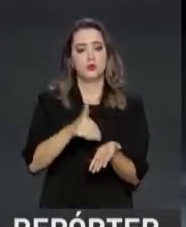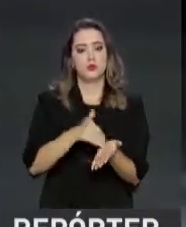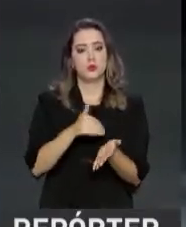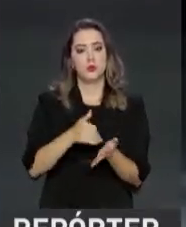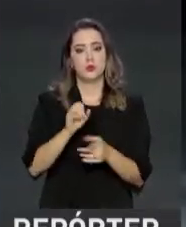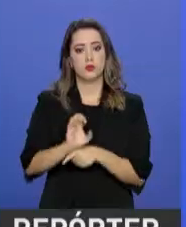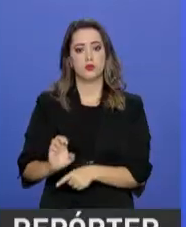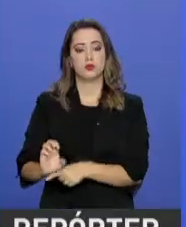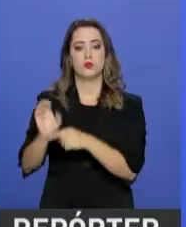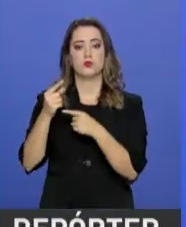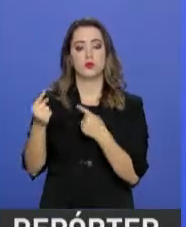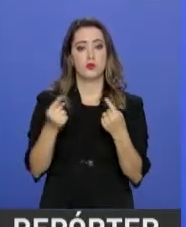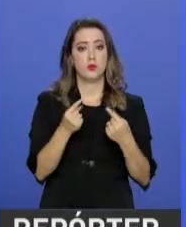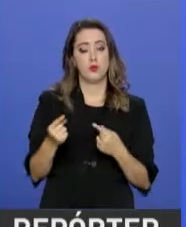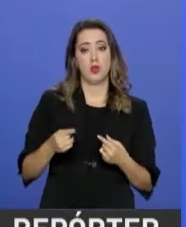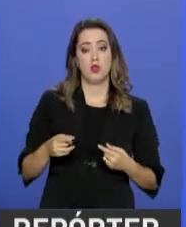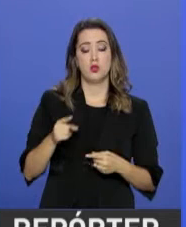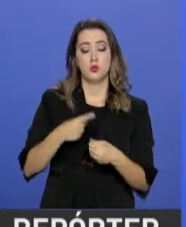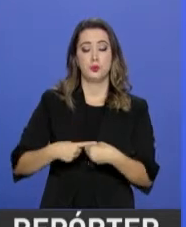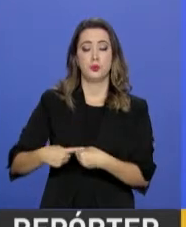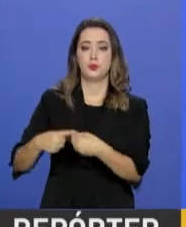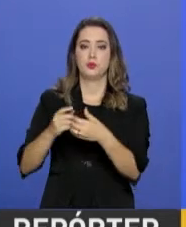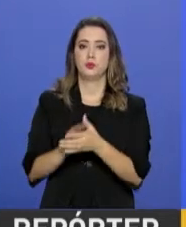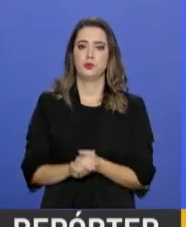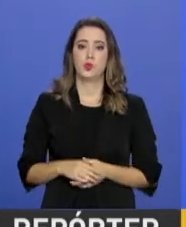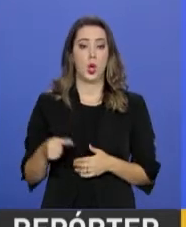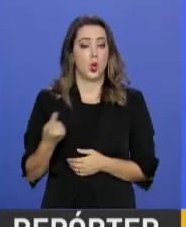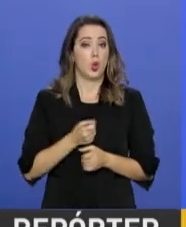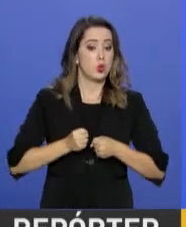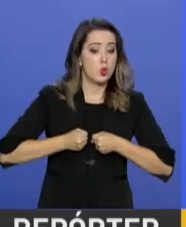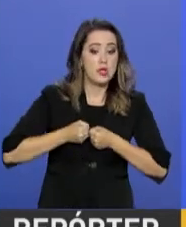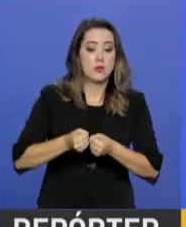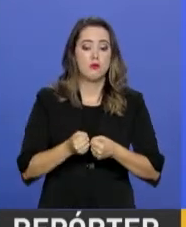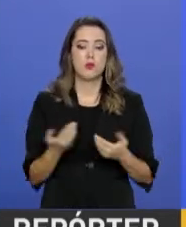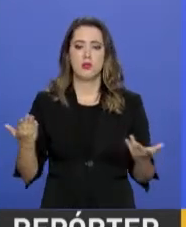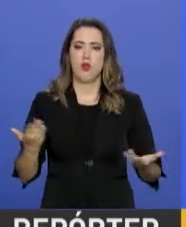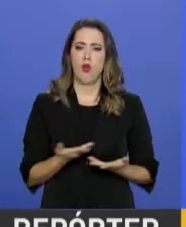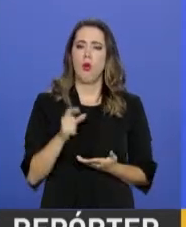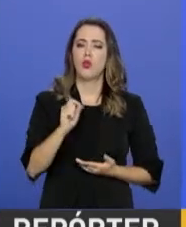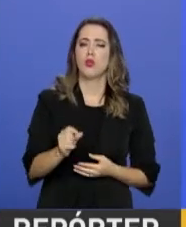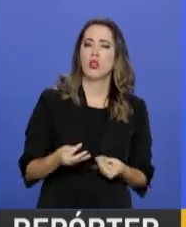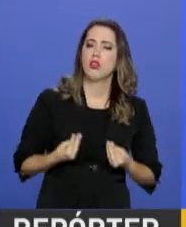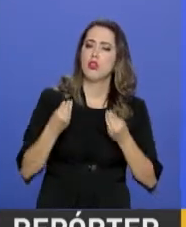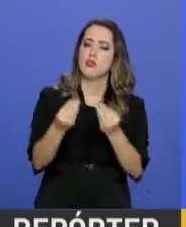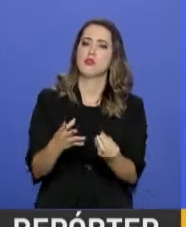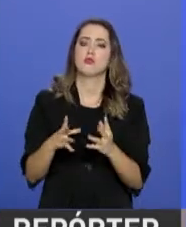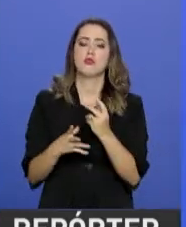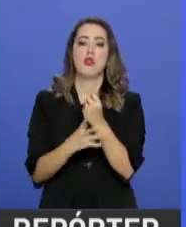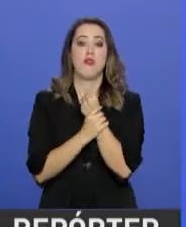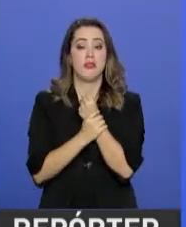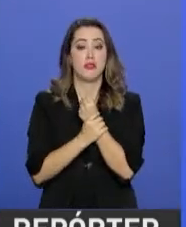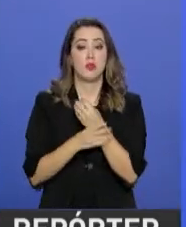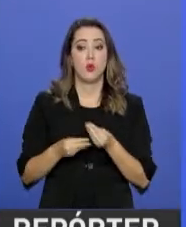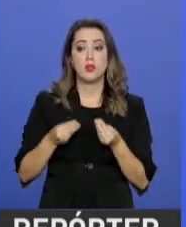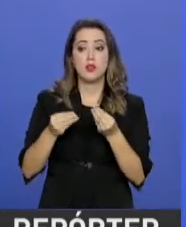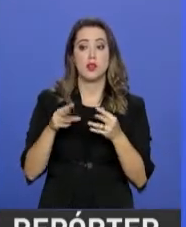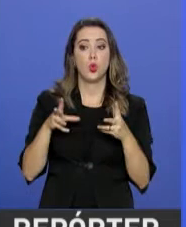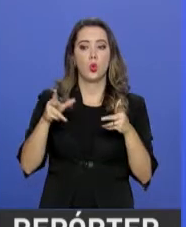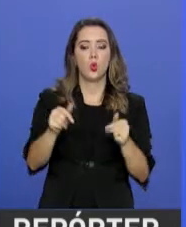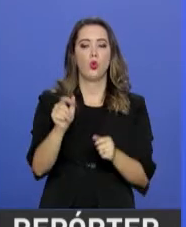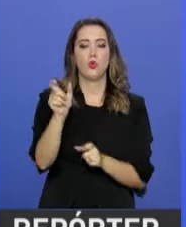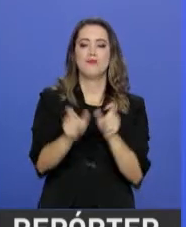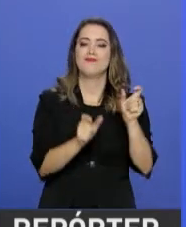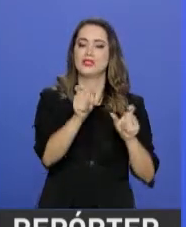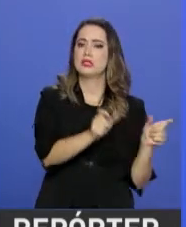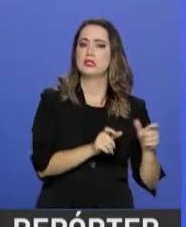municípios no médio longo prazo é que a gente possa assegurar a todas as crianças do brasil a